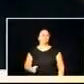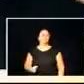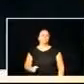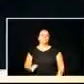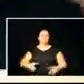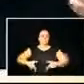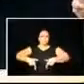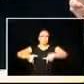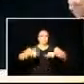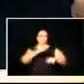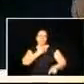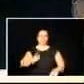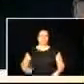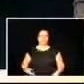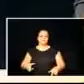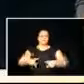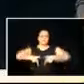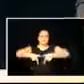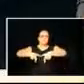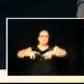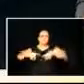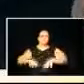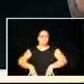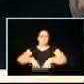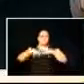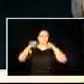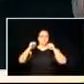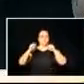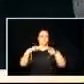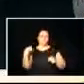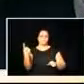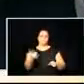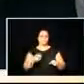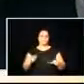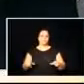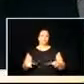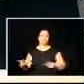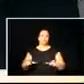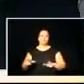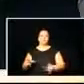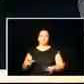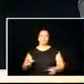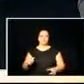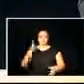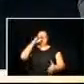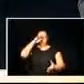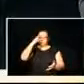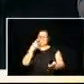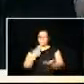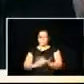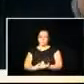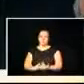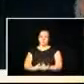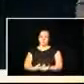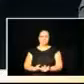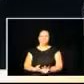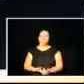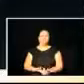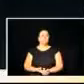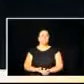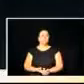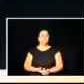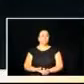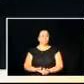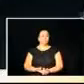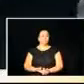servidor merece o respeito e merece ser valorizado com dignidade, dentro das condições